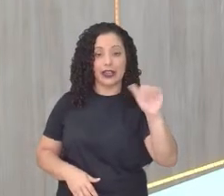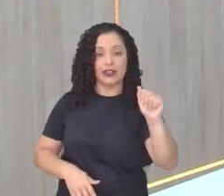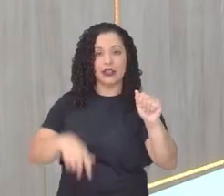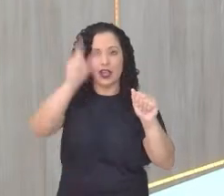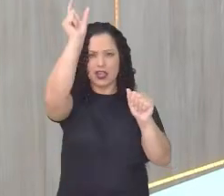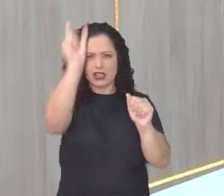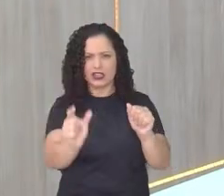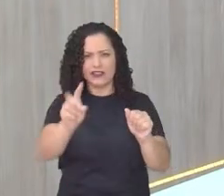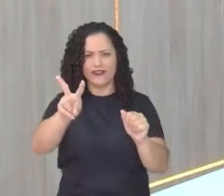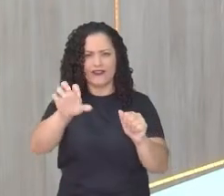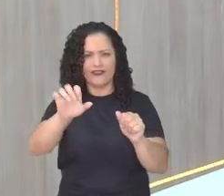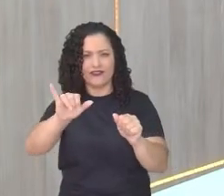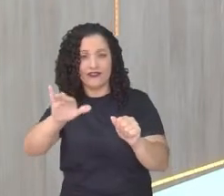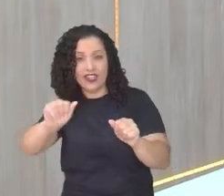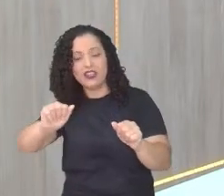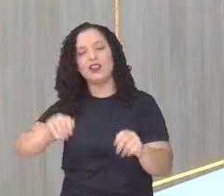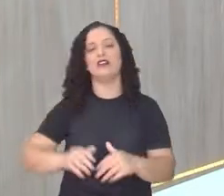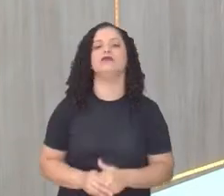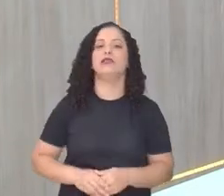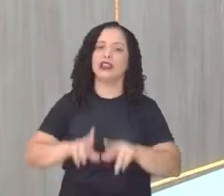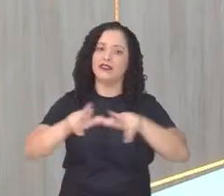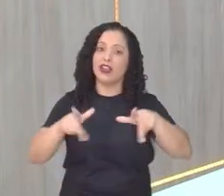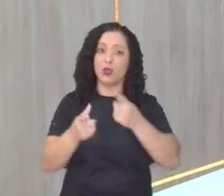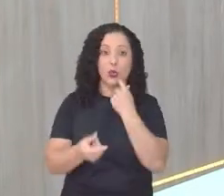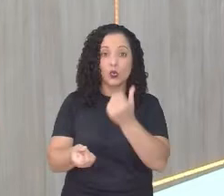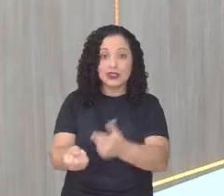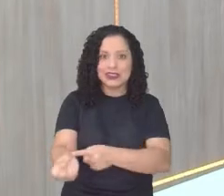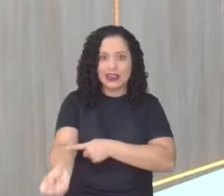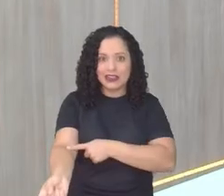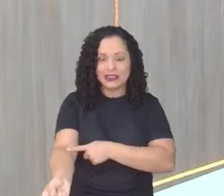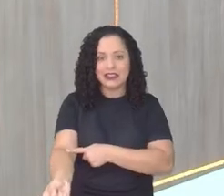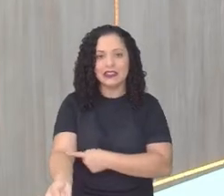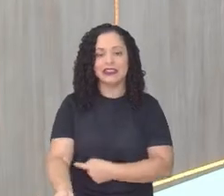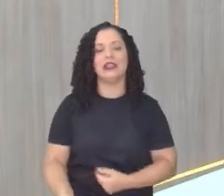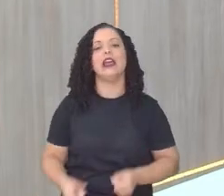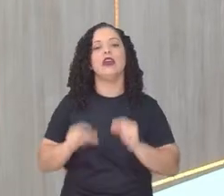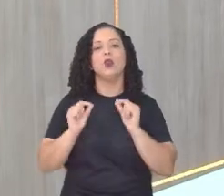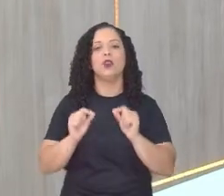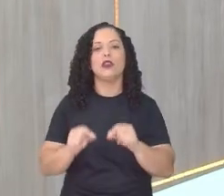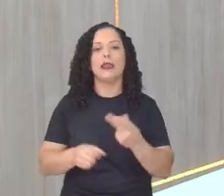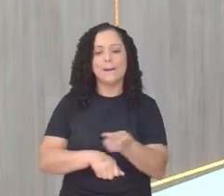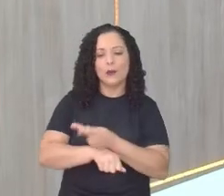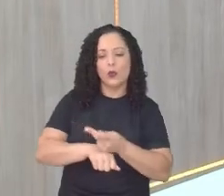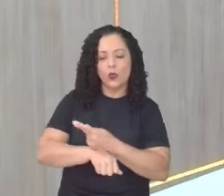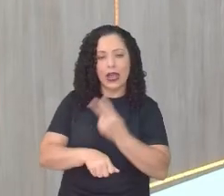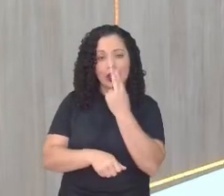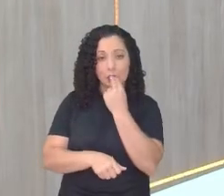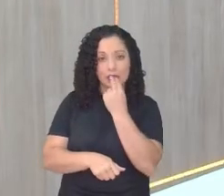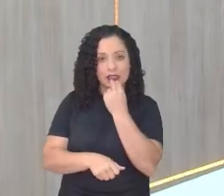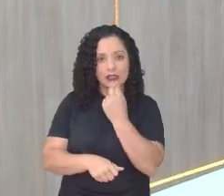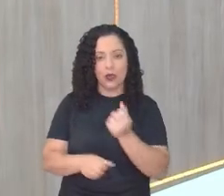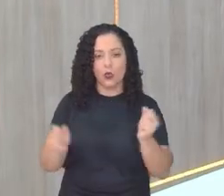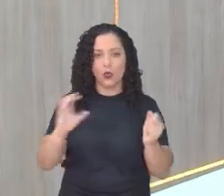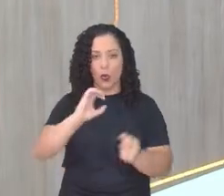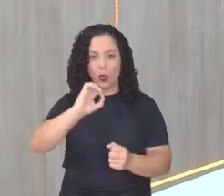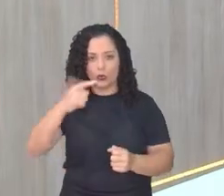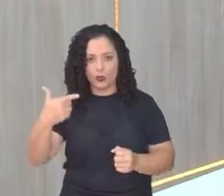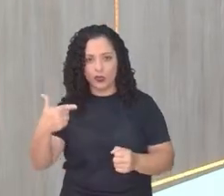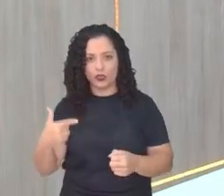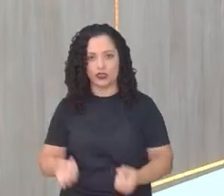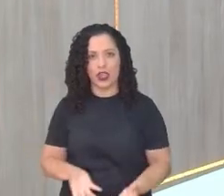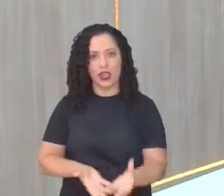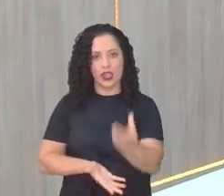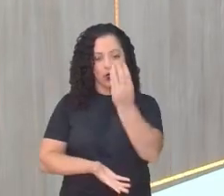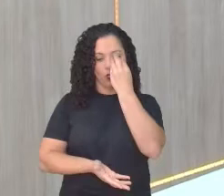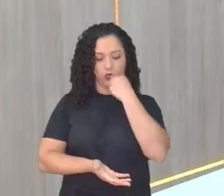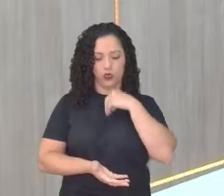circular o sangue arterial para banhar e levar para os rins substância nutritiva e oxigênio. No